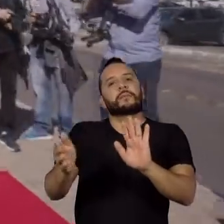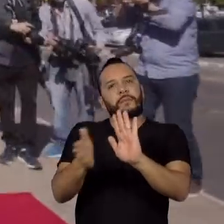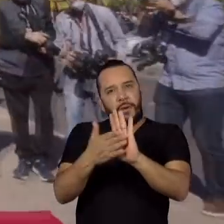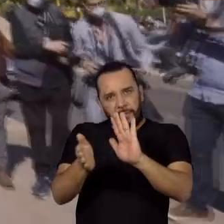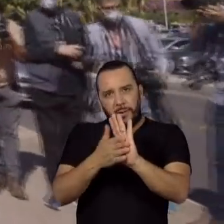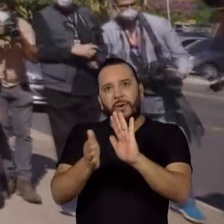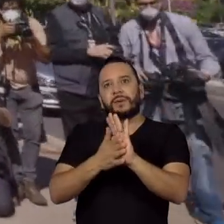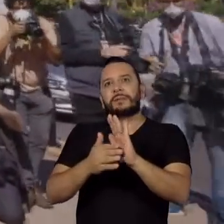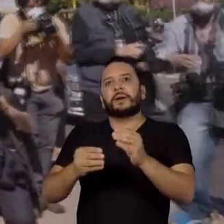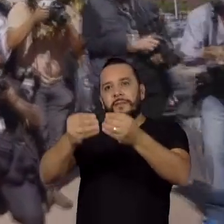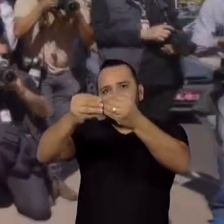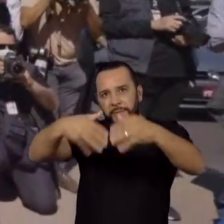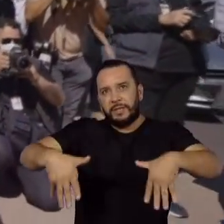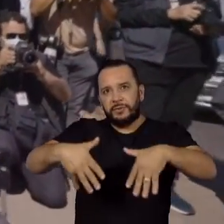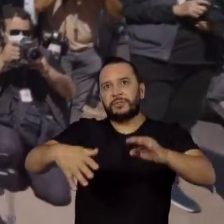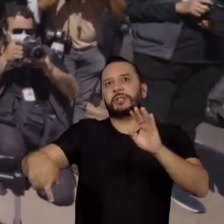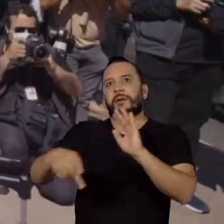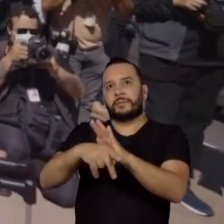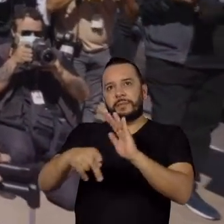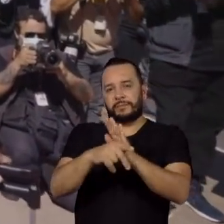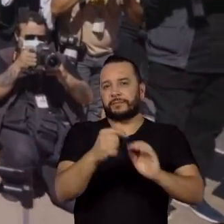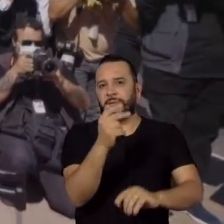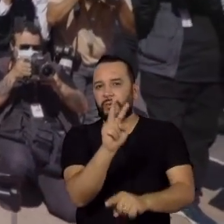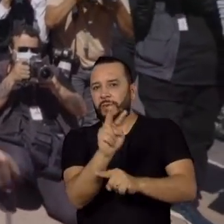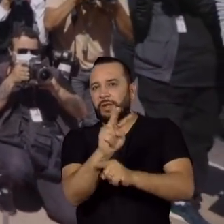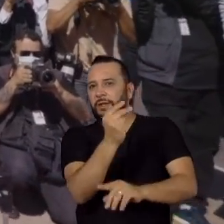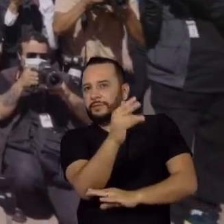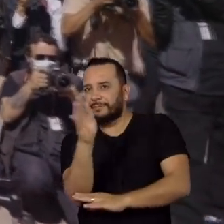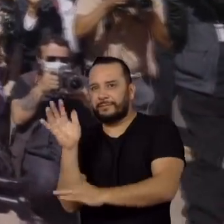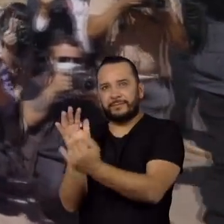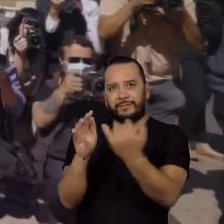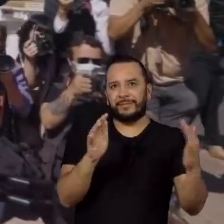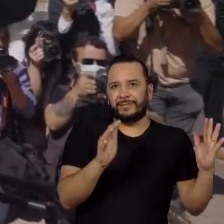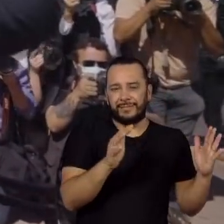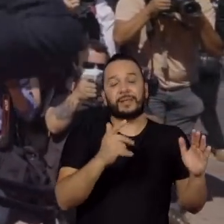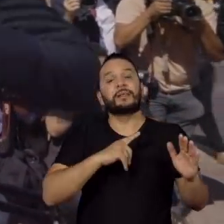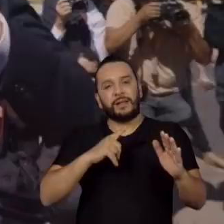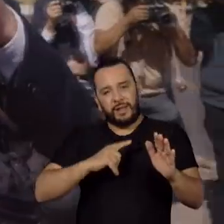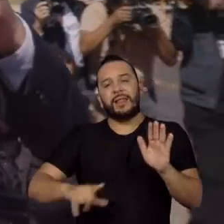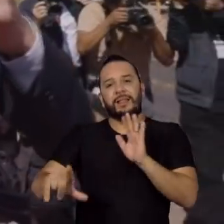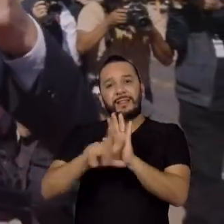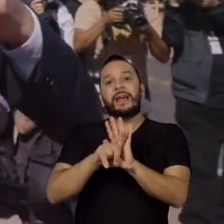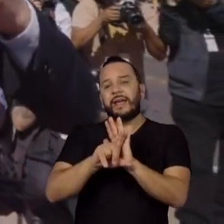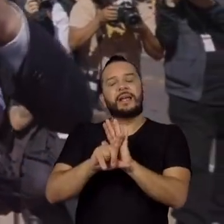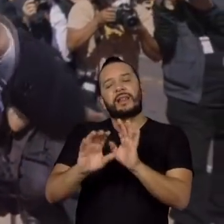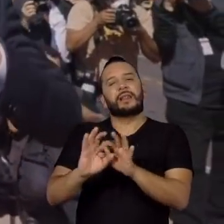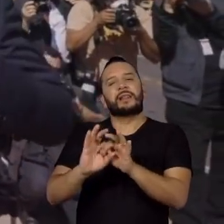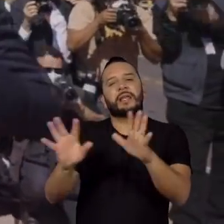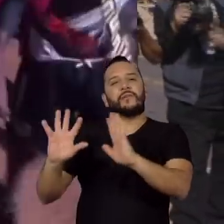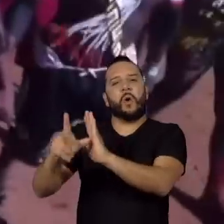em risco a conservação do meio ambiente, como a lei da grilagem de terras.